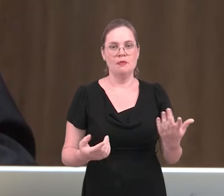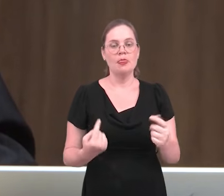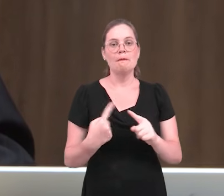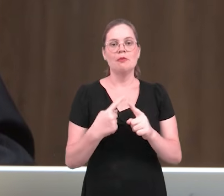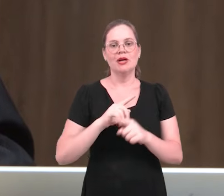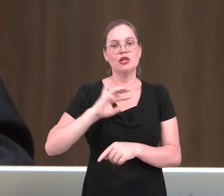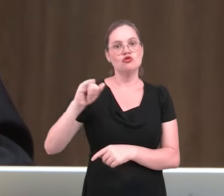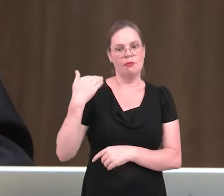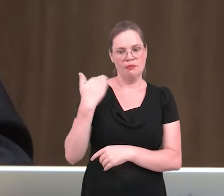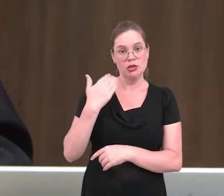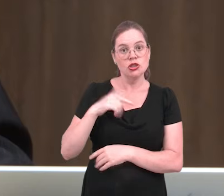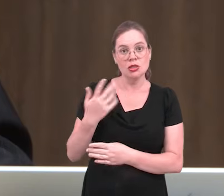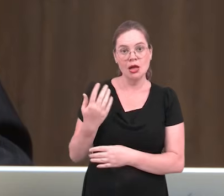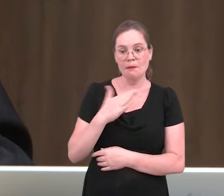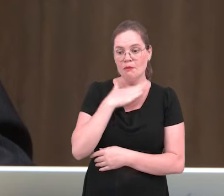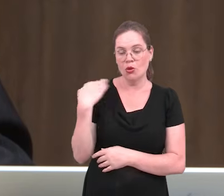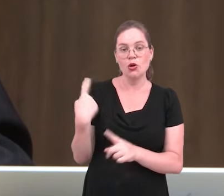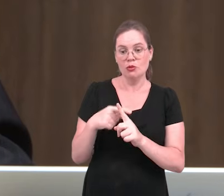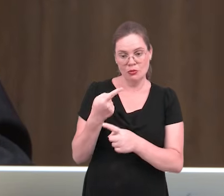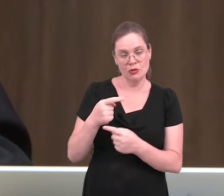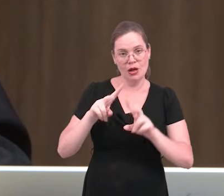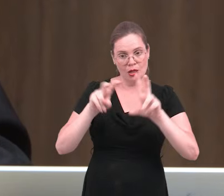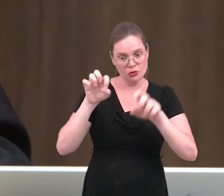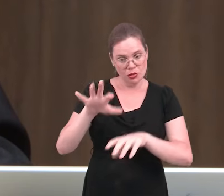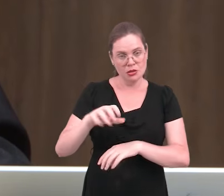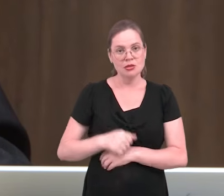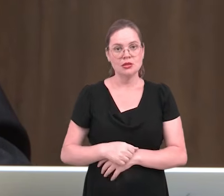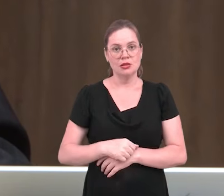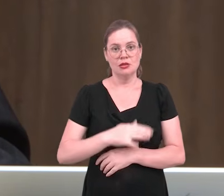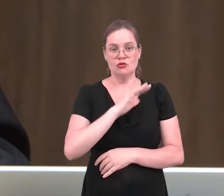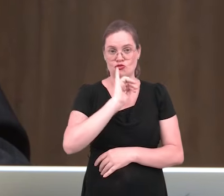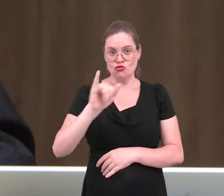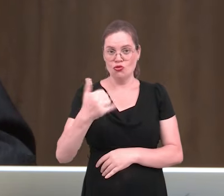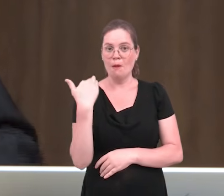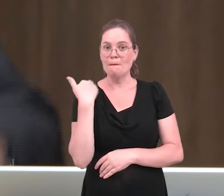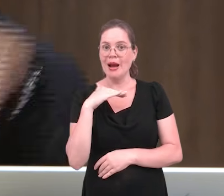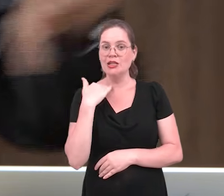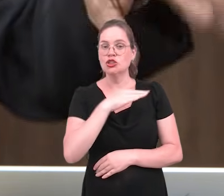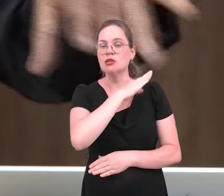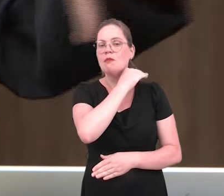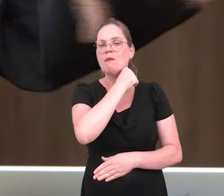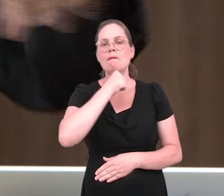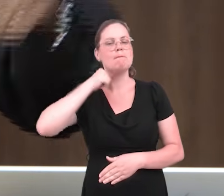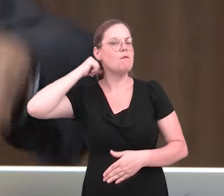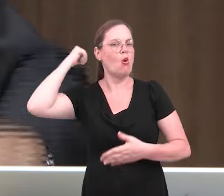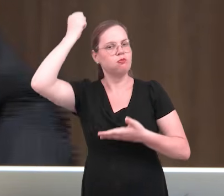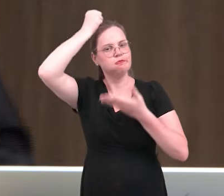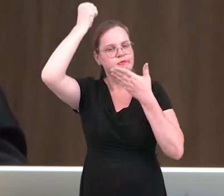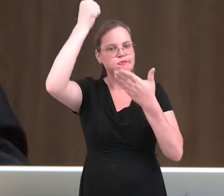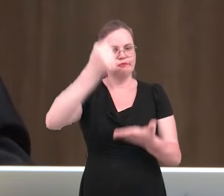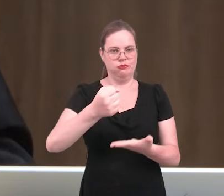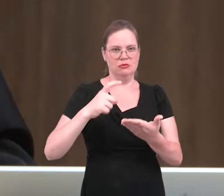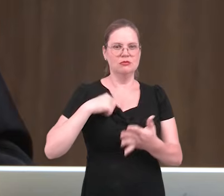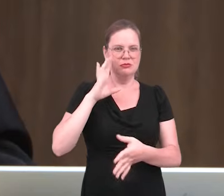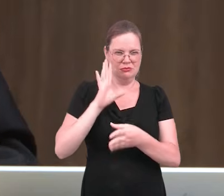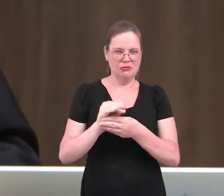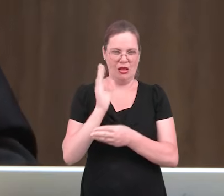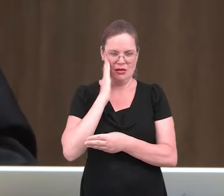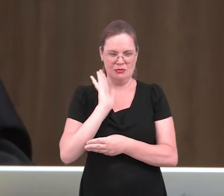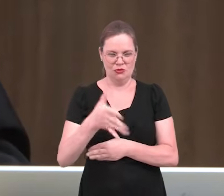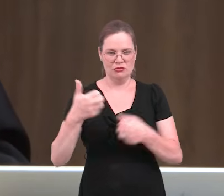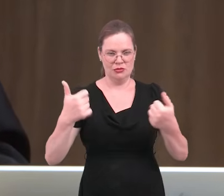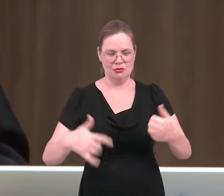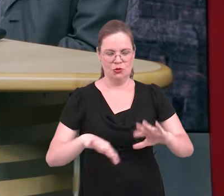João Batista foi morto por causa disso, né? Foi. Cortaram a cabeça dele porque Herodias, a filha, aquela situação toda que a Bíblia E